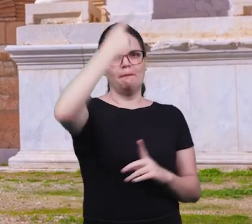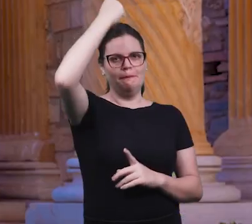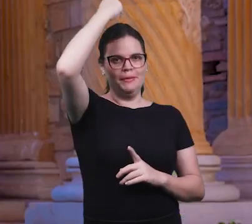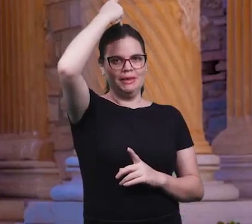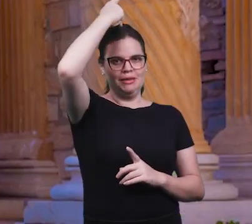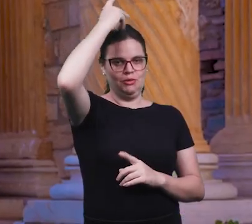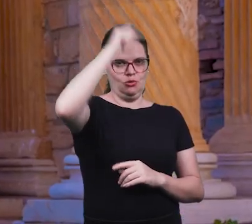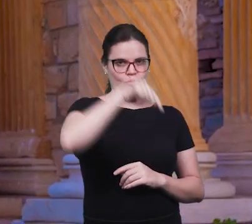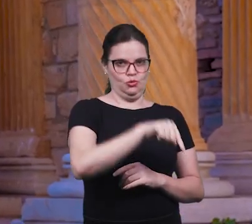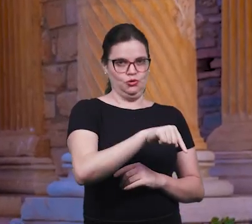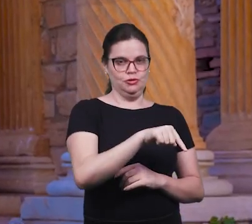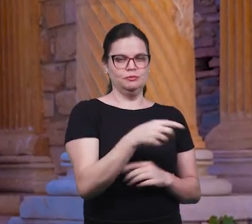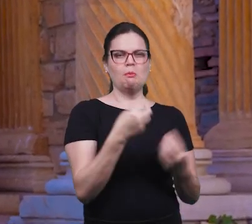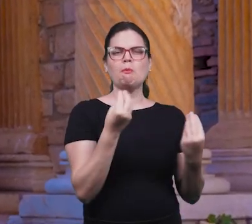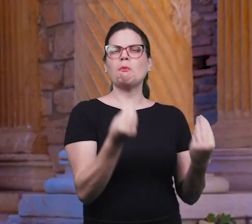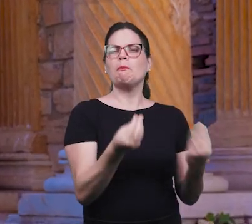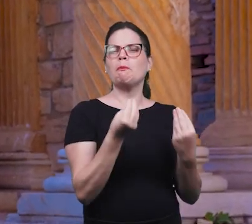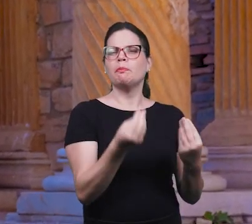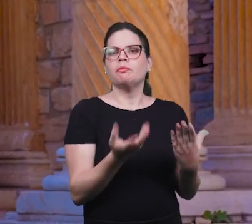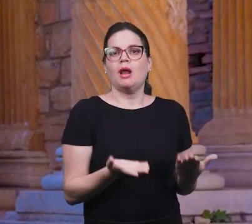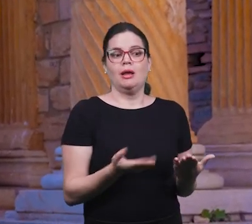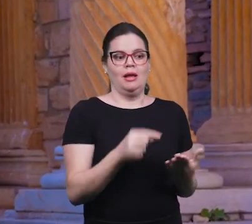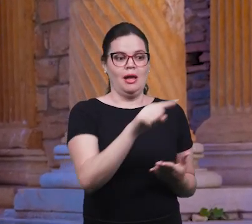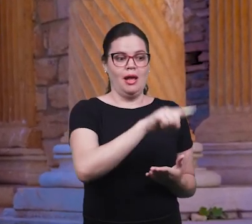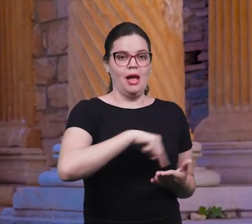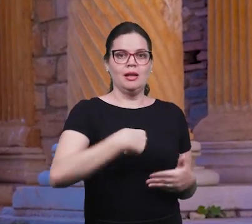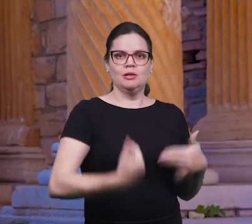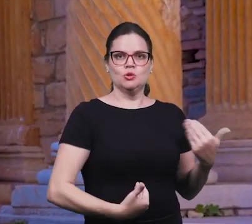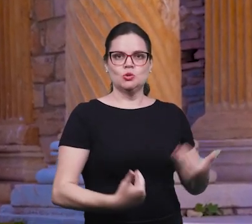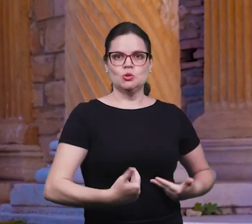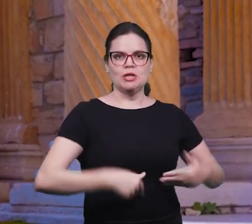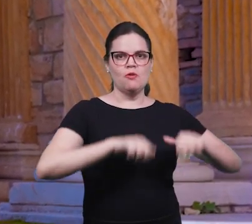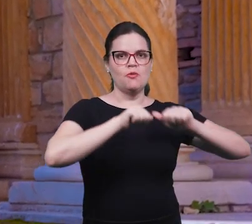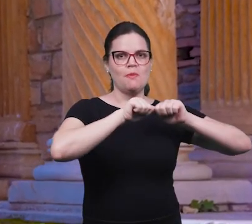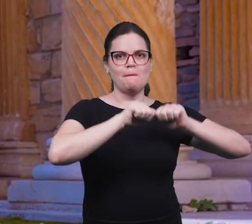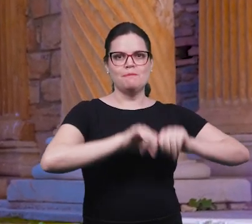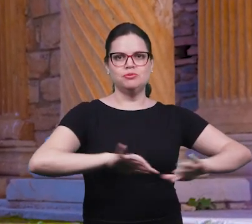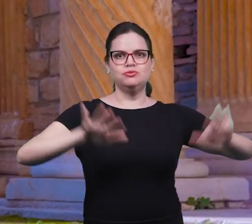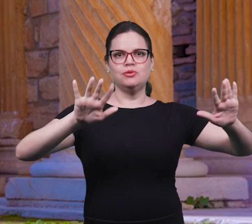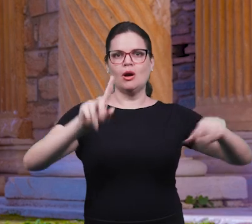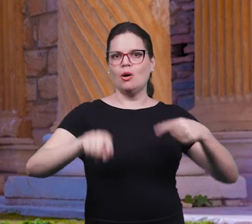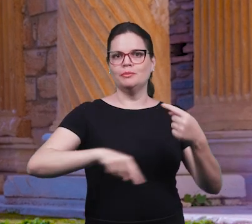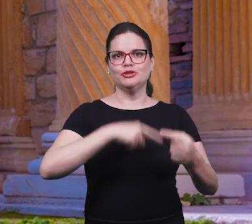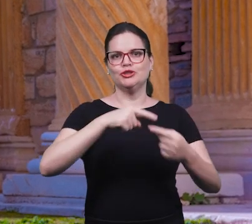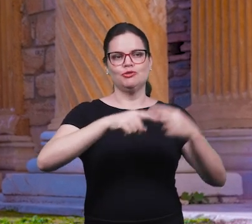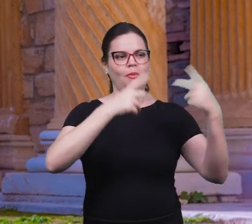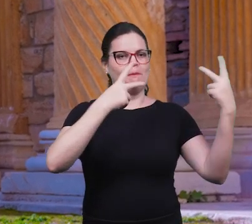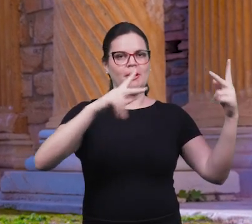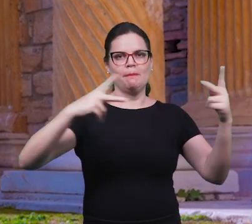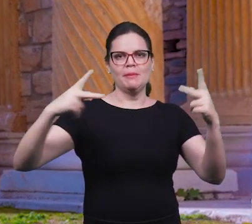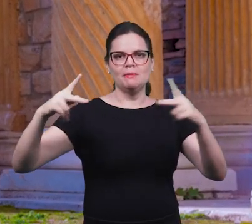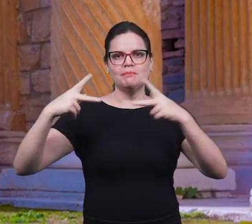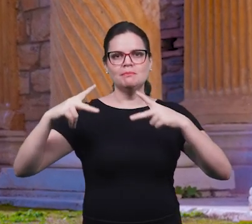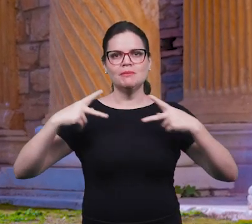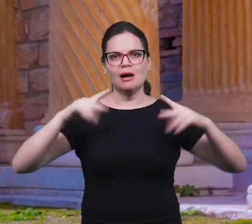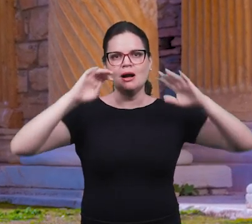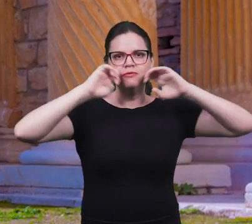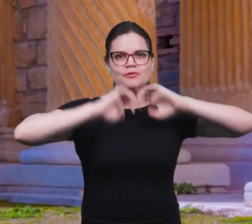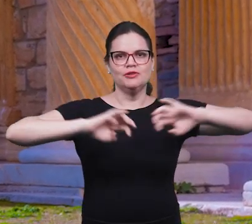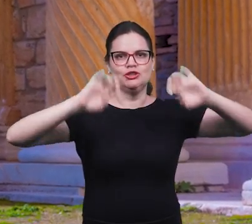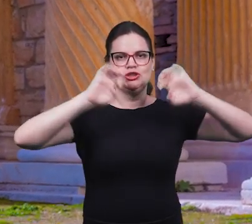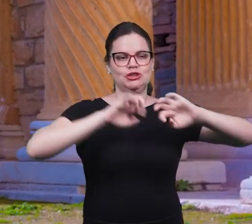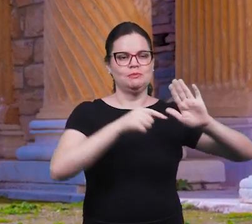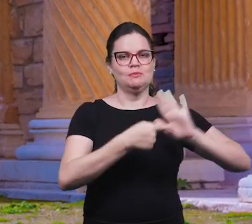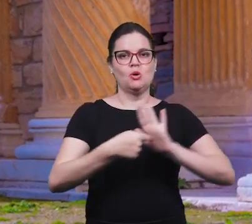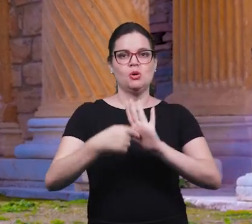que a igreja saísse para a sua missão. E ela agora devia ser completamente